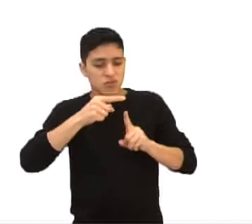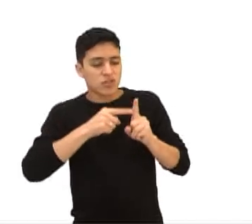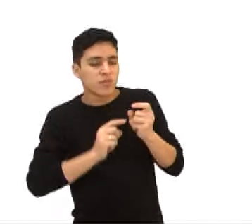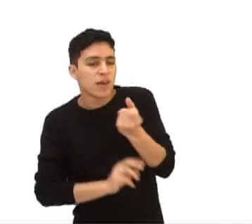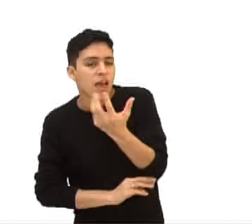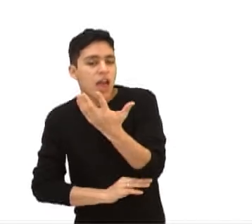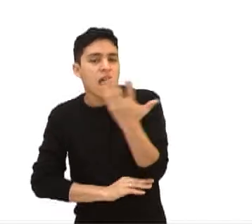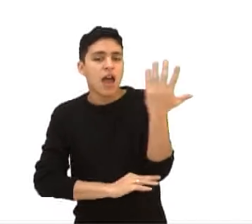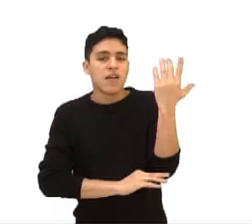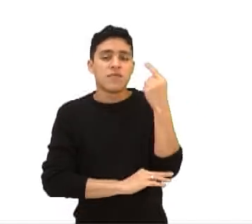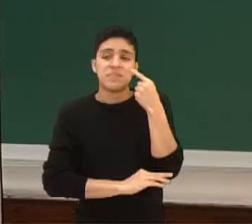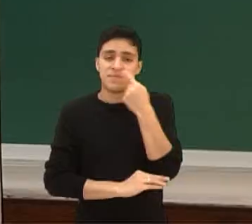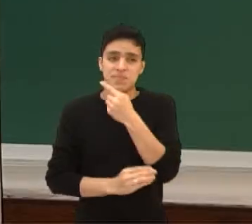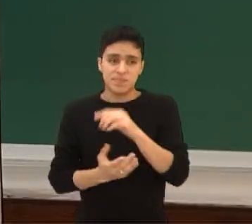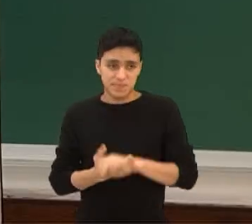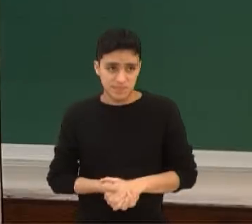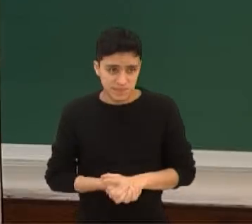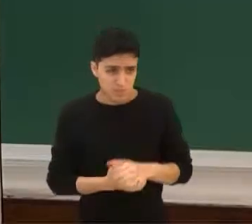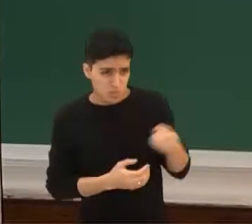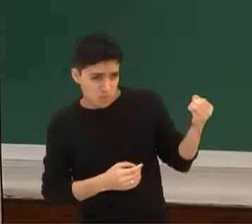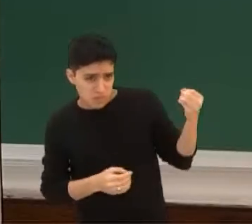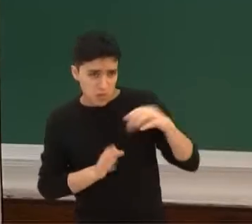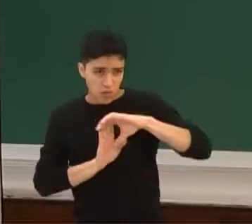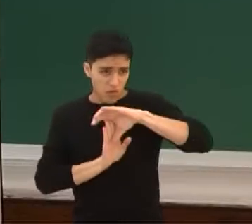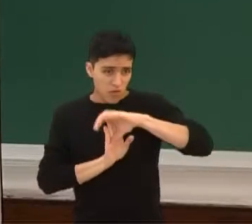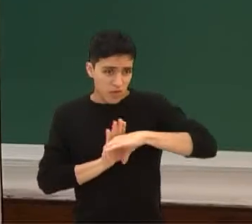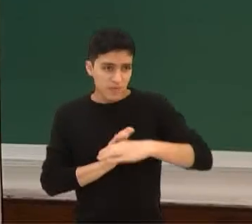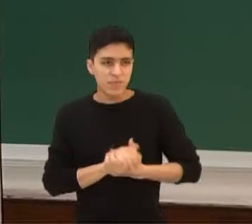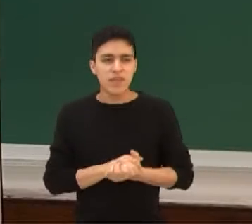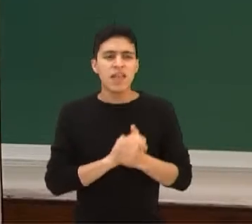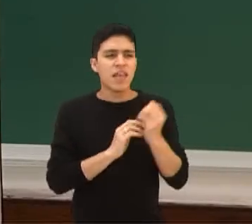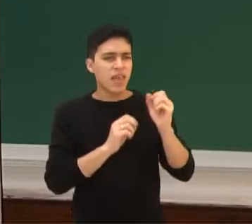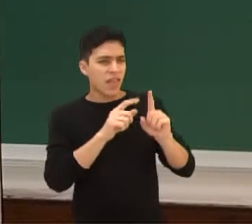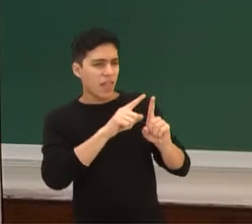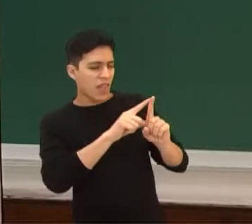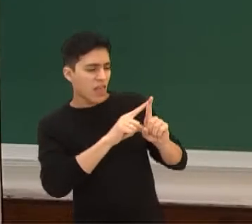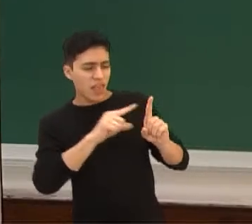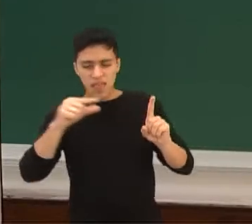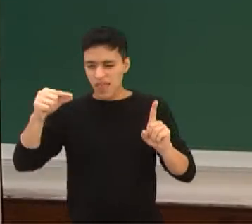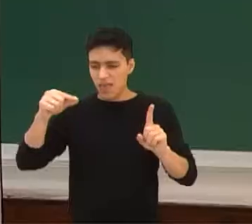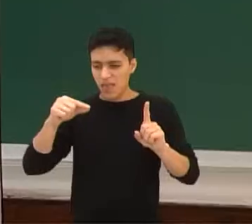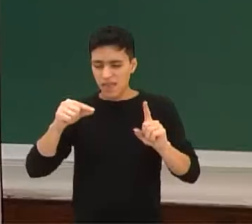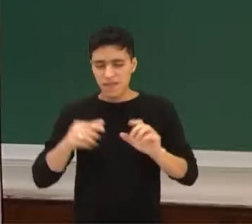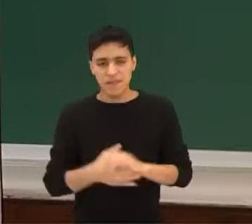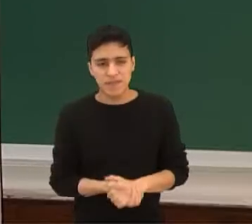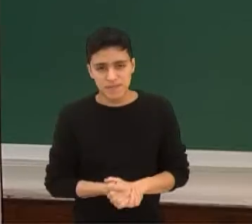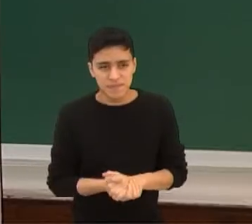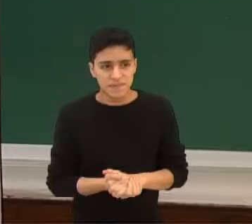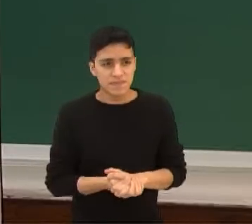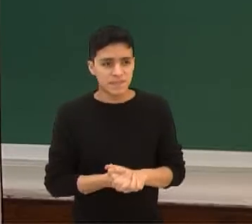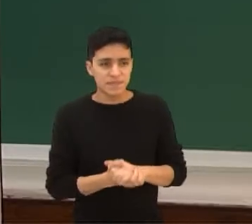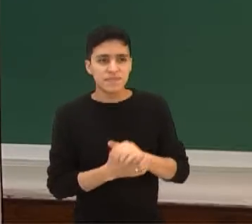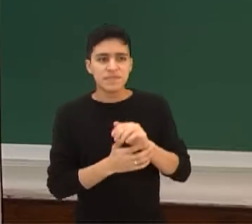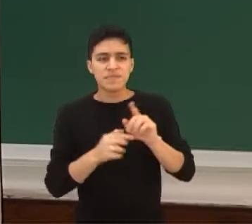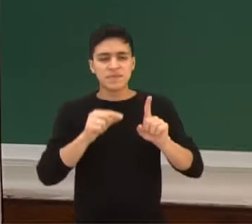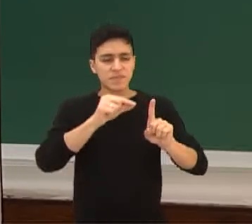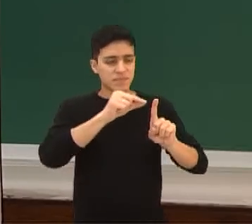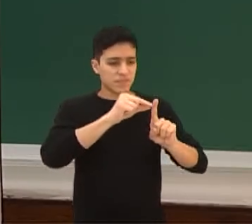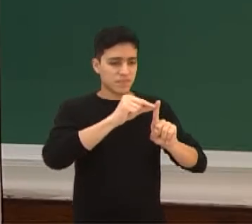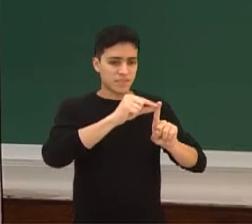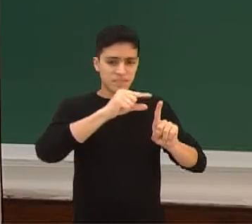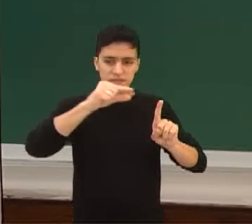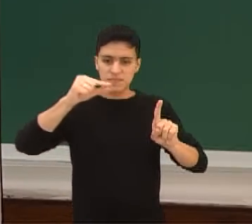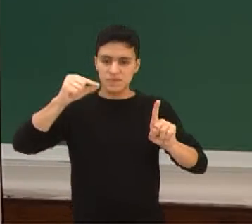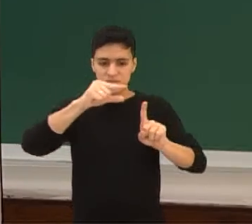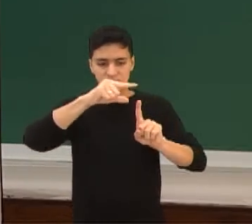aciculifoliadas. Então, olha só, um conceito novo aparecendo aqui, ó. Então, são folhas em forma de agulhas, tá? E essas